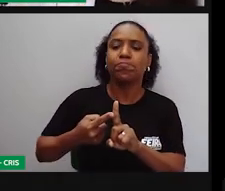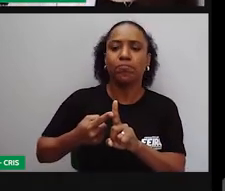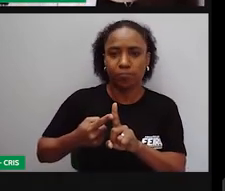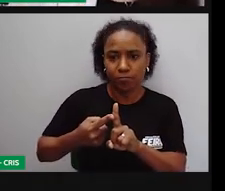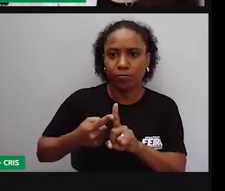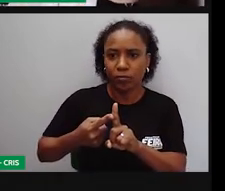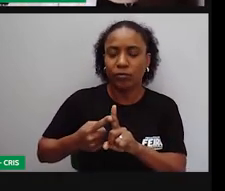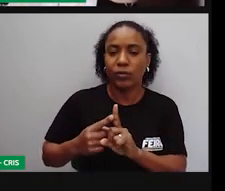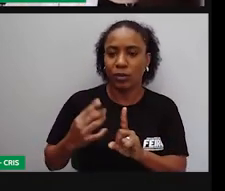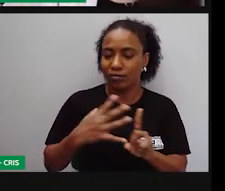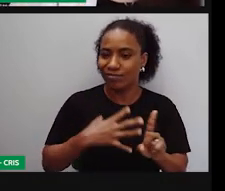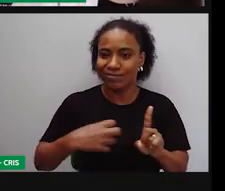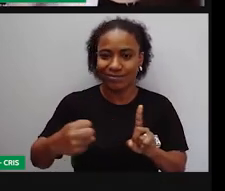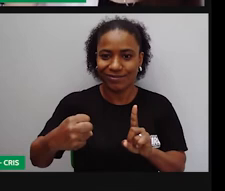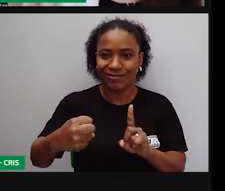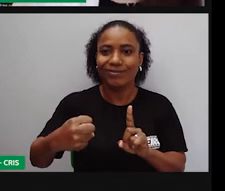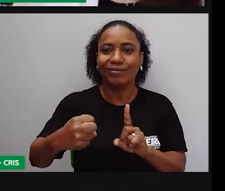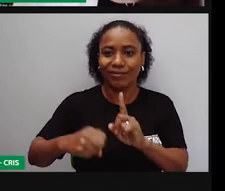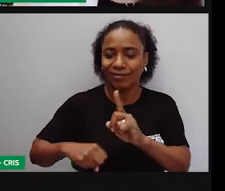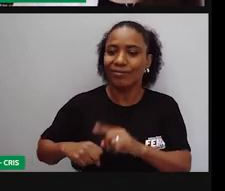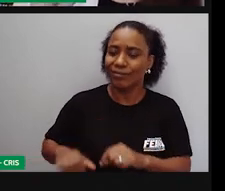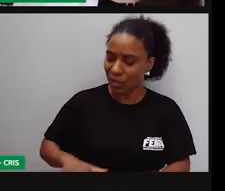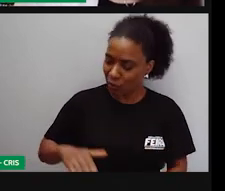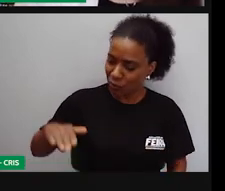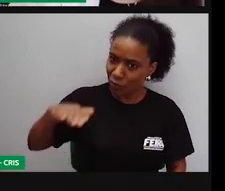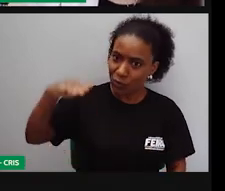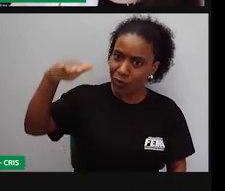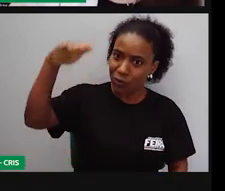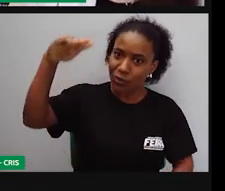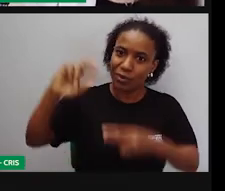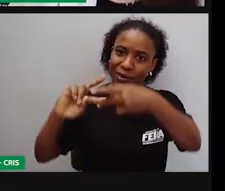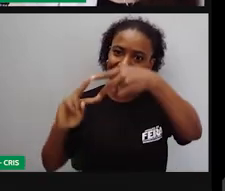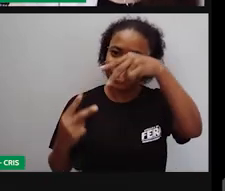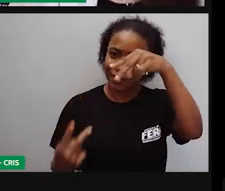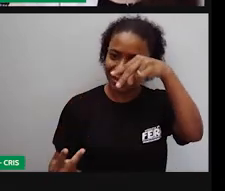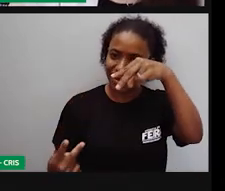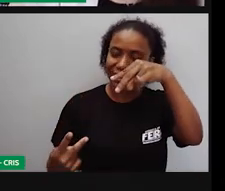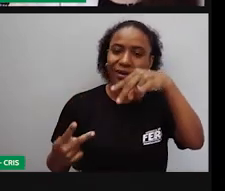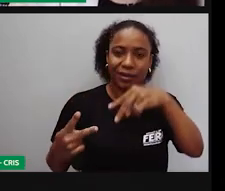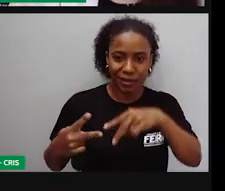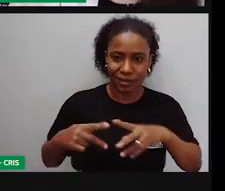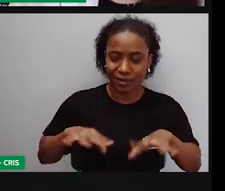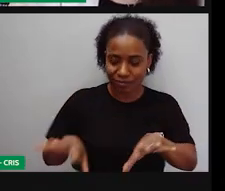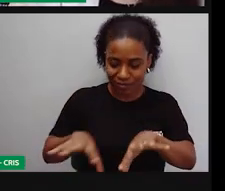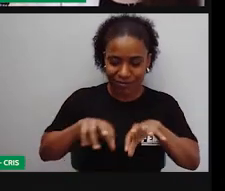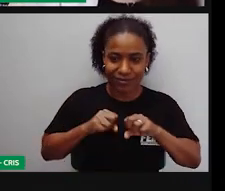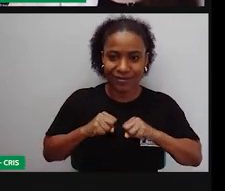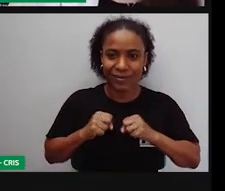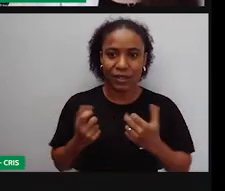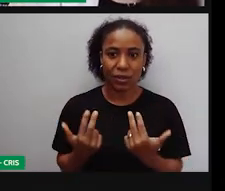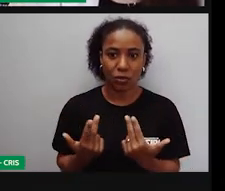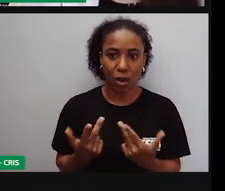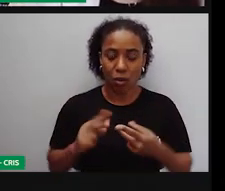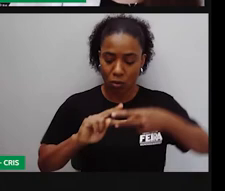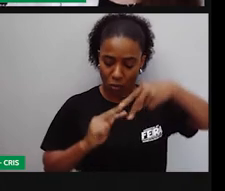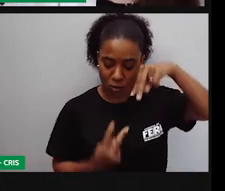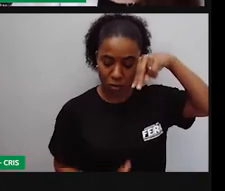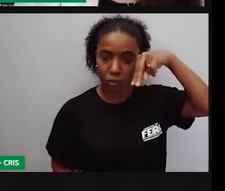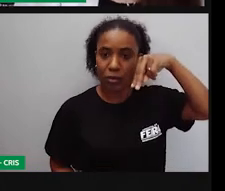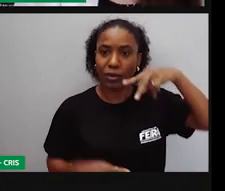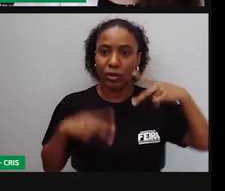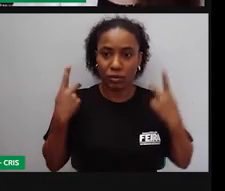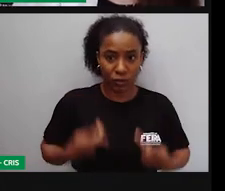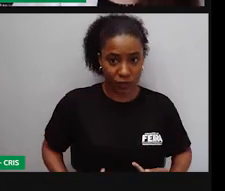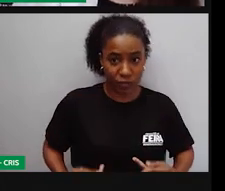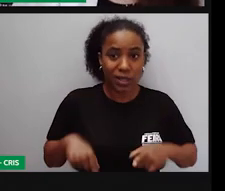geração e há essa evolução que caracteriza, né, os outros seres vivos, não só o ser humano, mas as plantas,